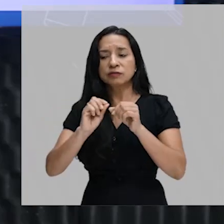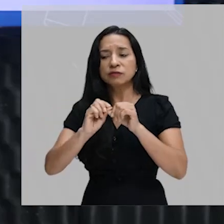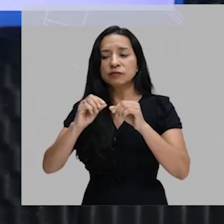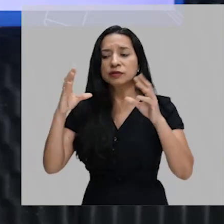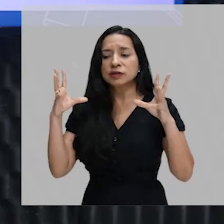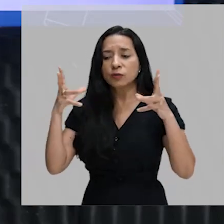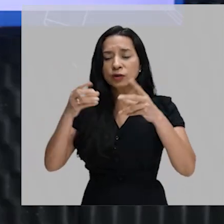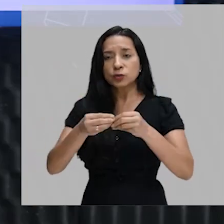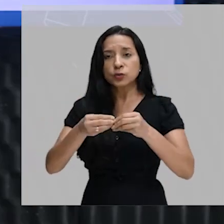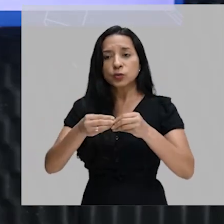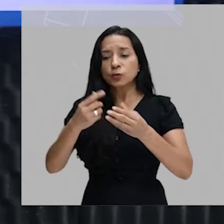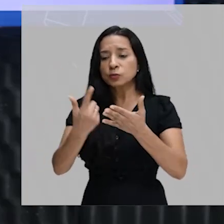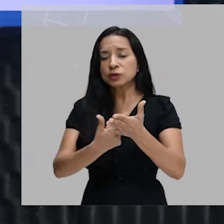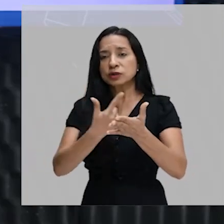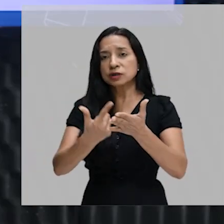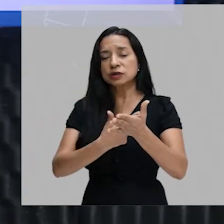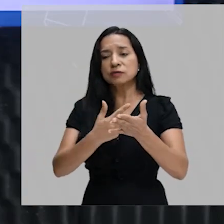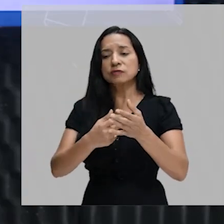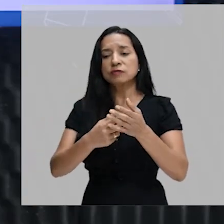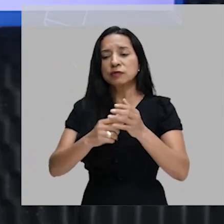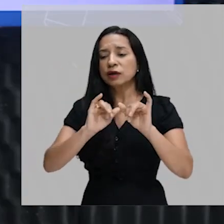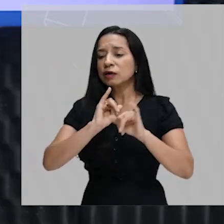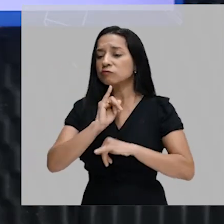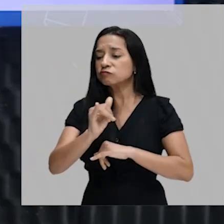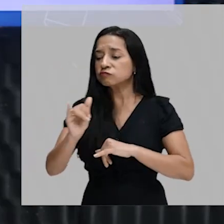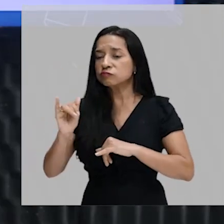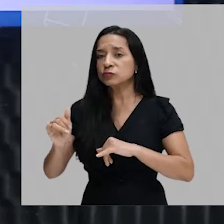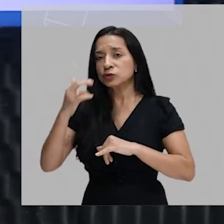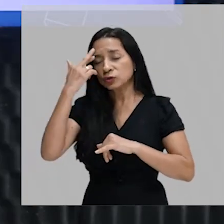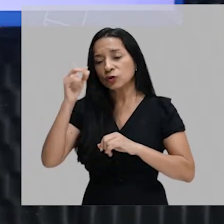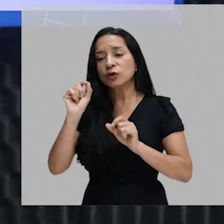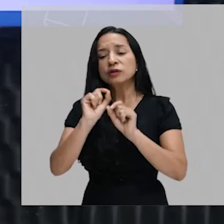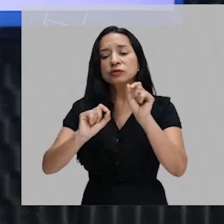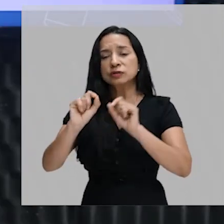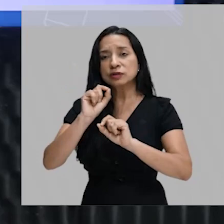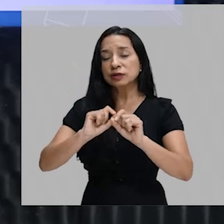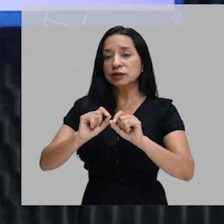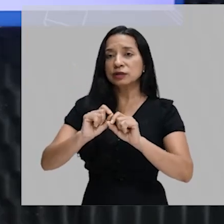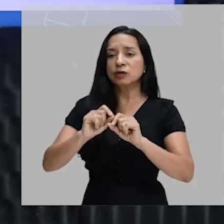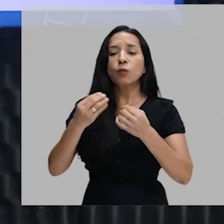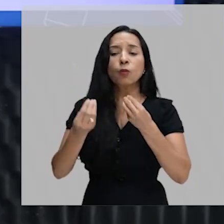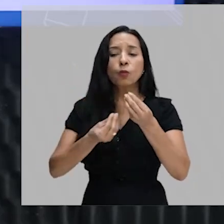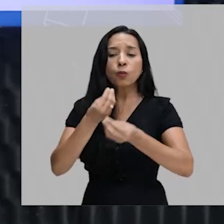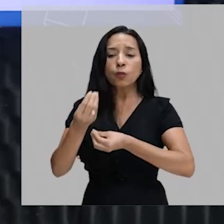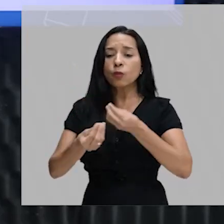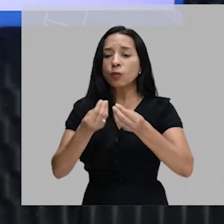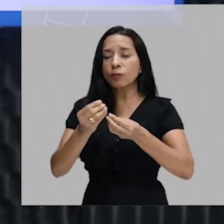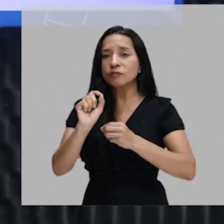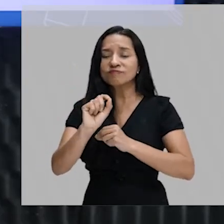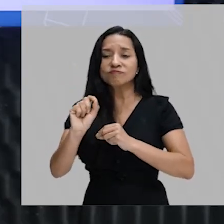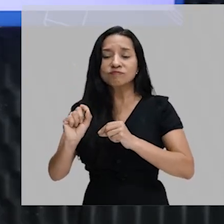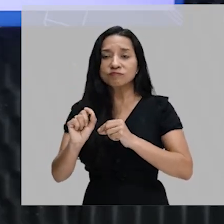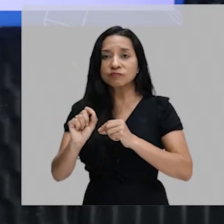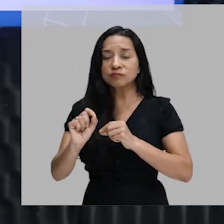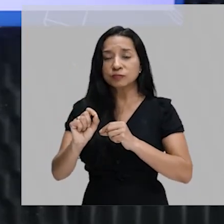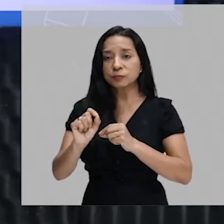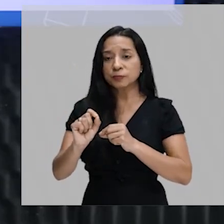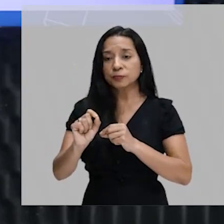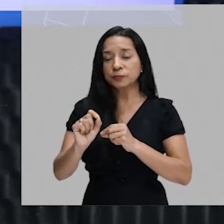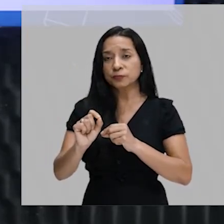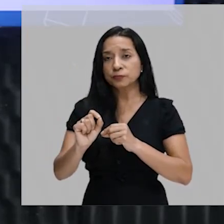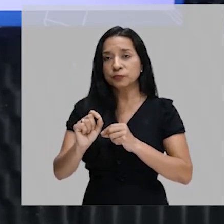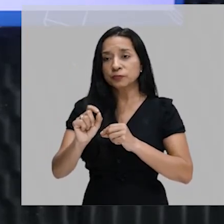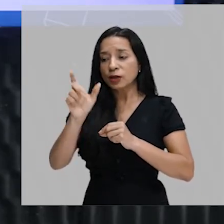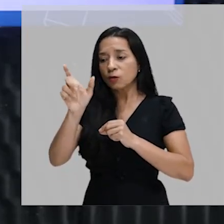quem? De Severino, filho de Maria, e Maria de fulano Zacarias, e ele começa a falar quem é ele. Ele é